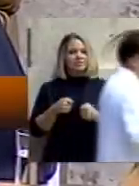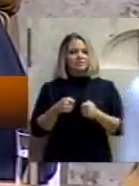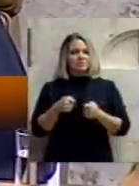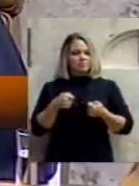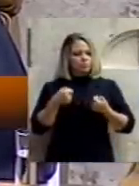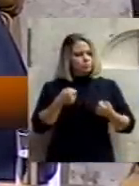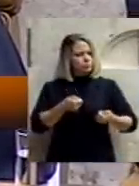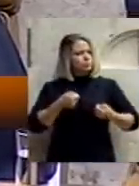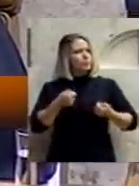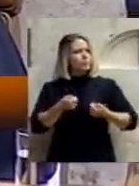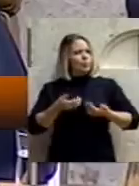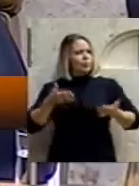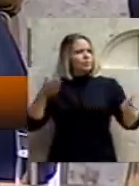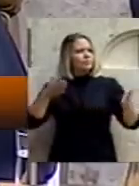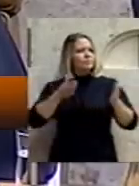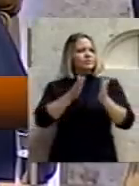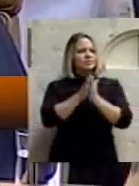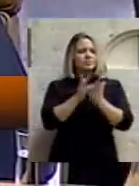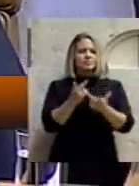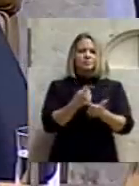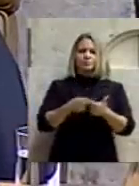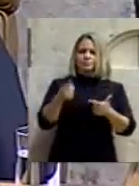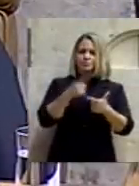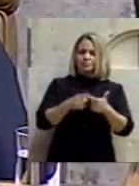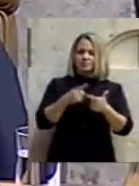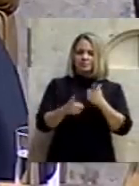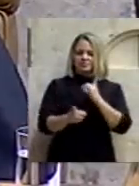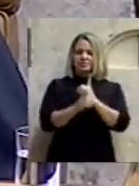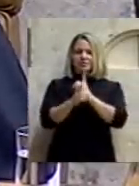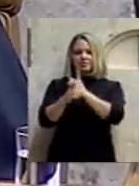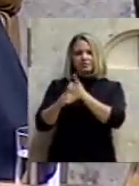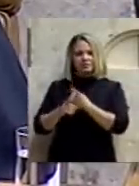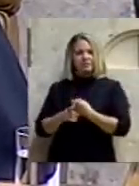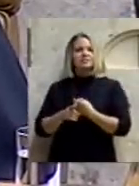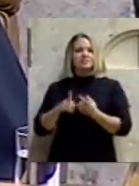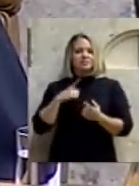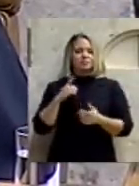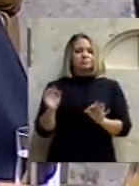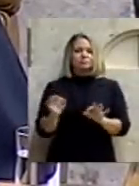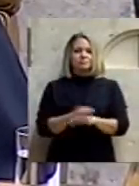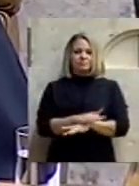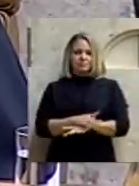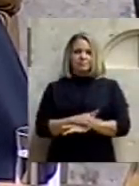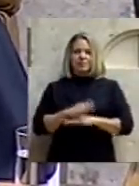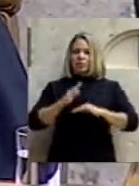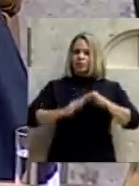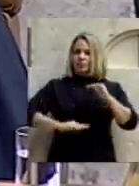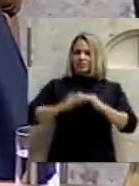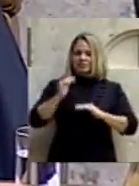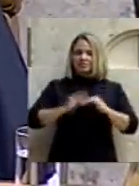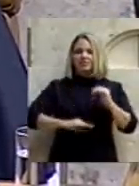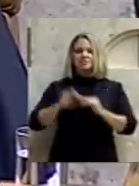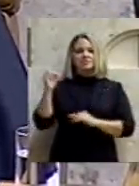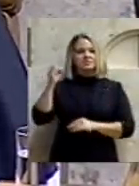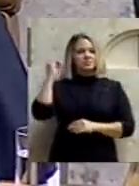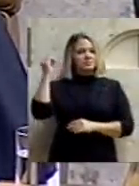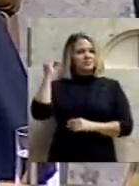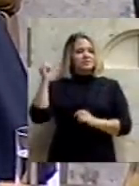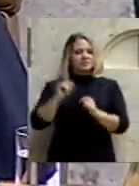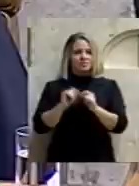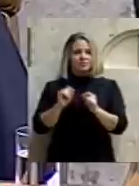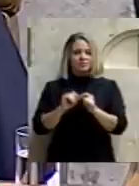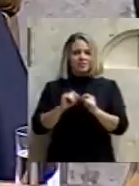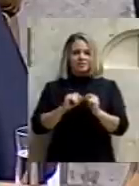das pedras encontradas no meio do caminho permite superar. Qualidades essenciais que fazem com